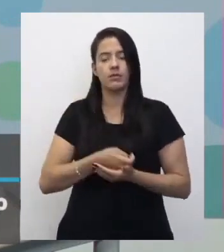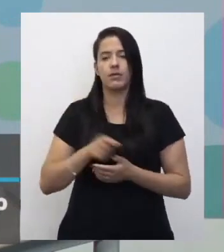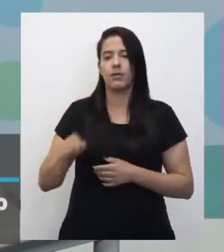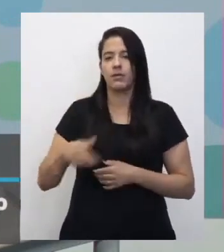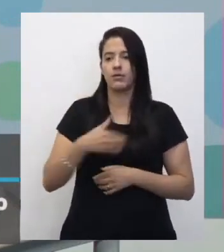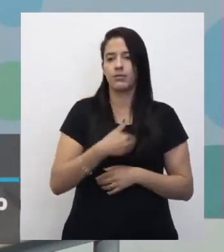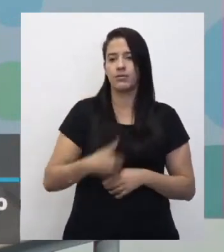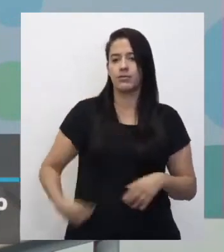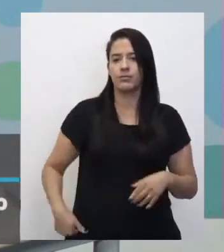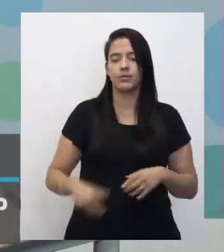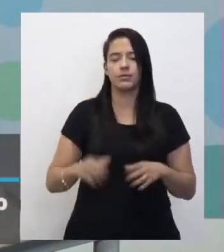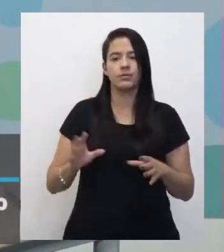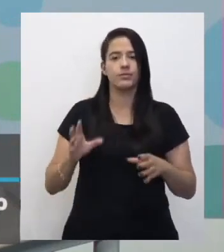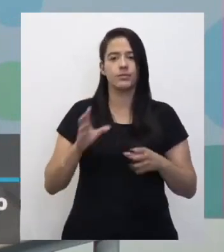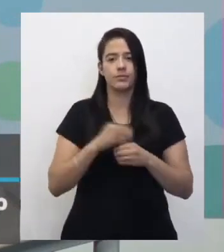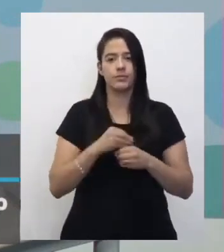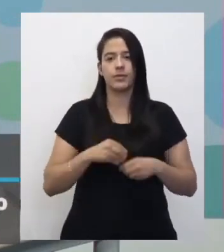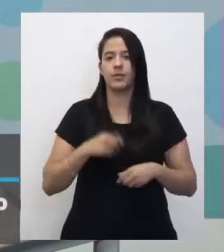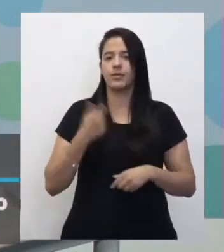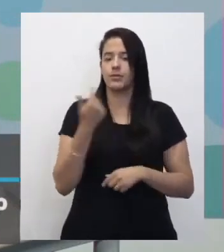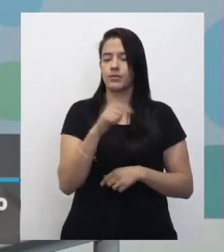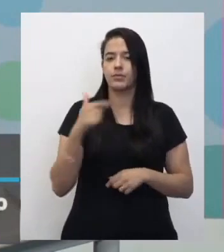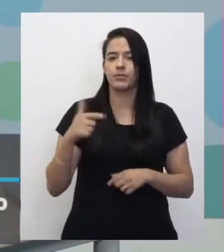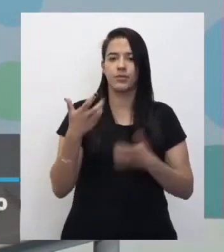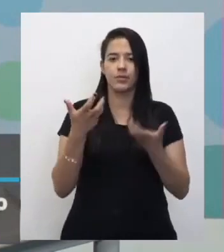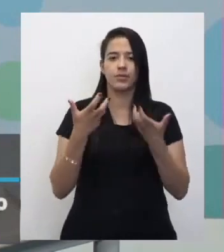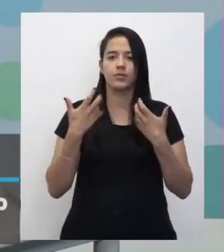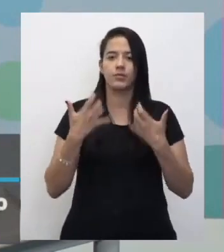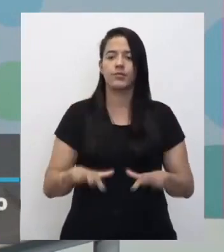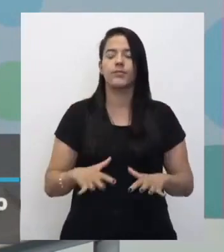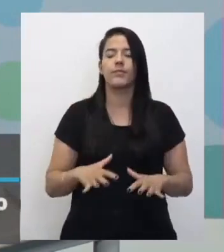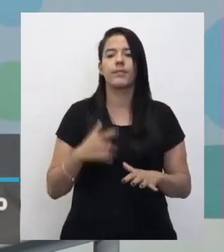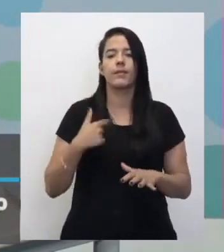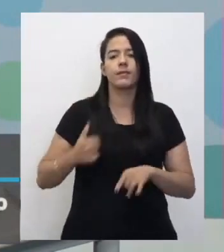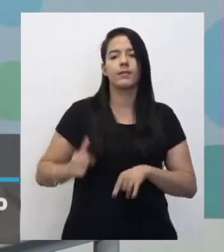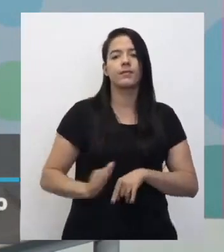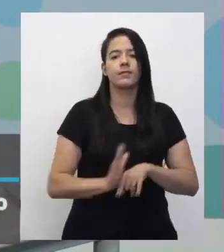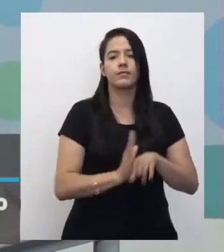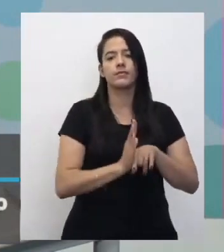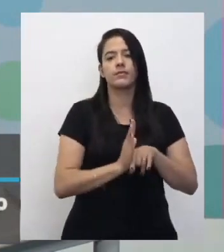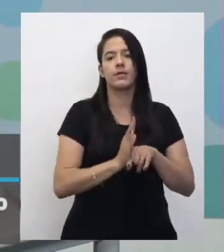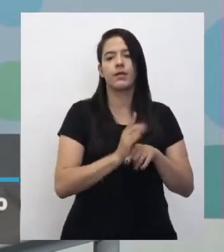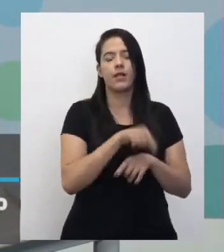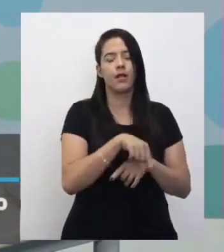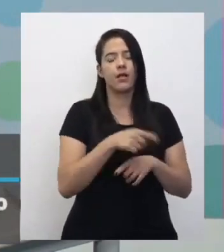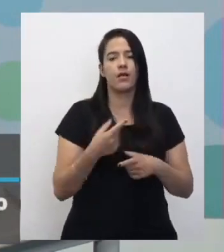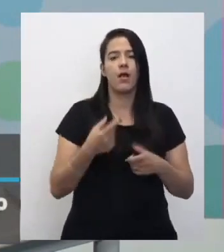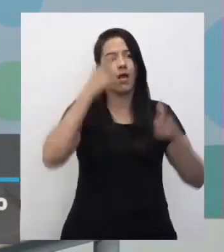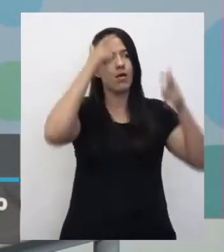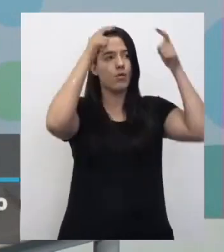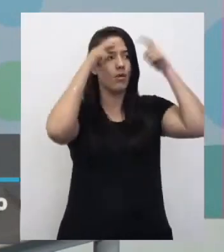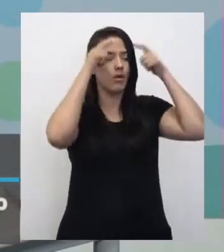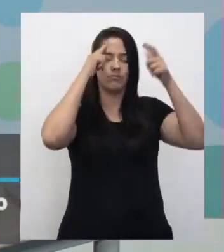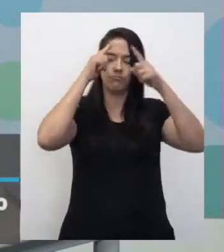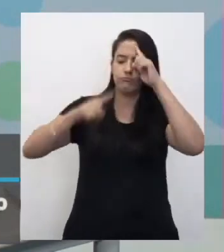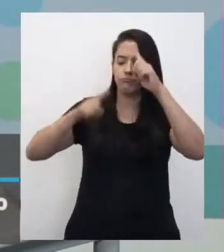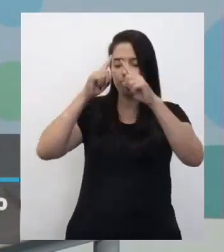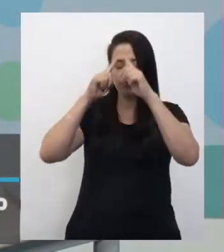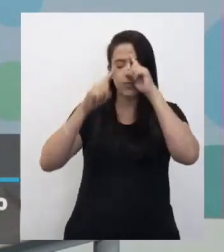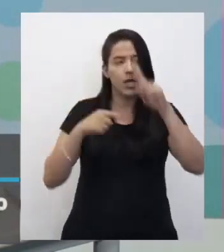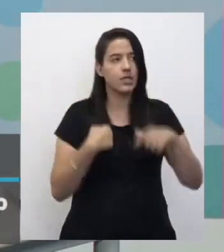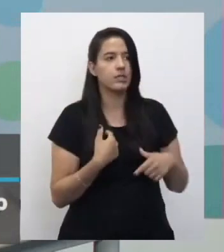já se emancipou. Então, ele não queria mais estar tão sujeito ao poderio da nobreza, só porque essa nobreza era proprietária